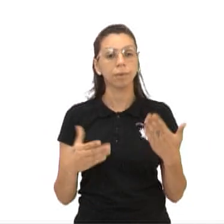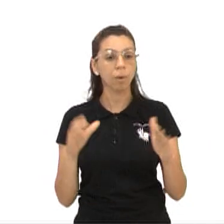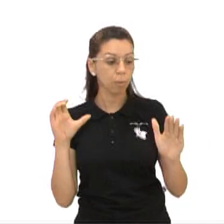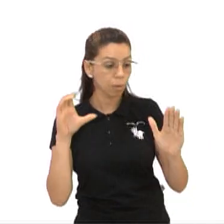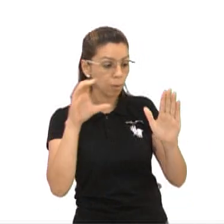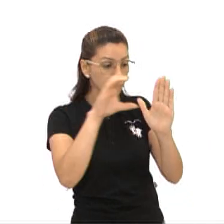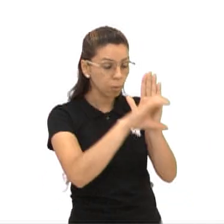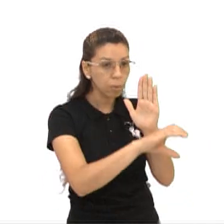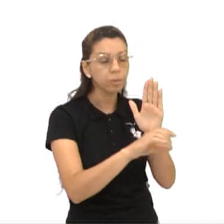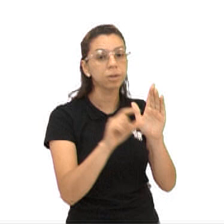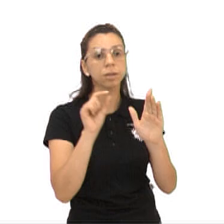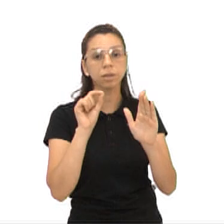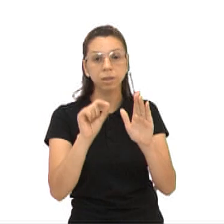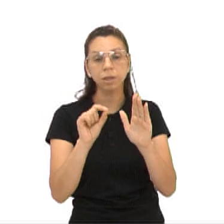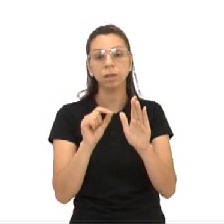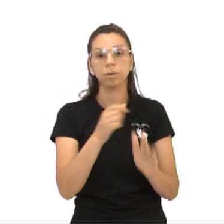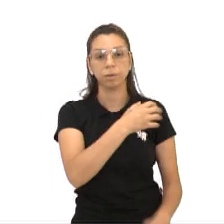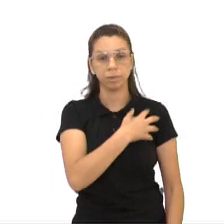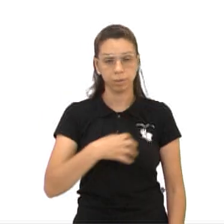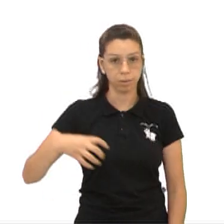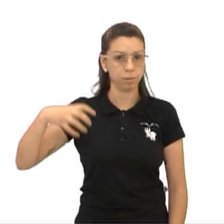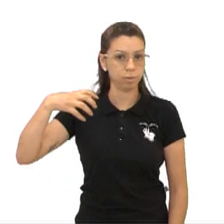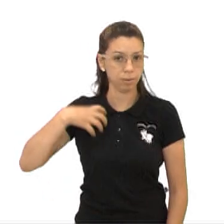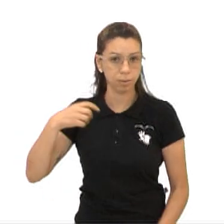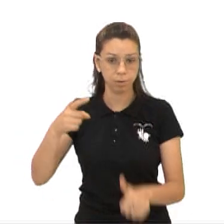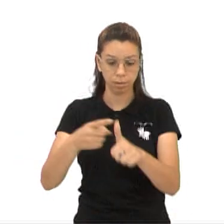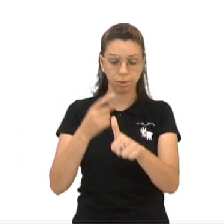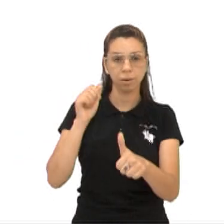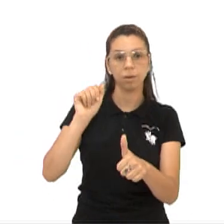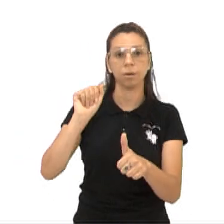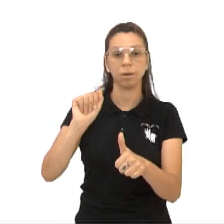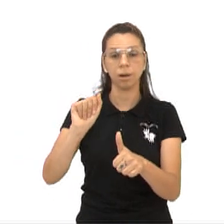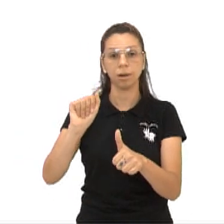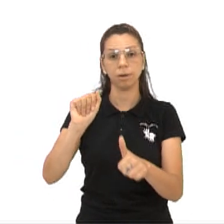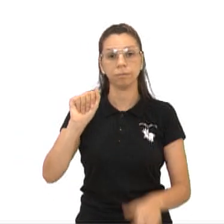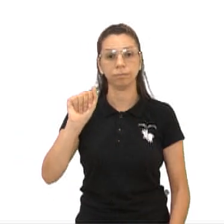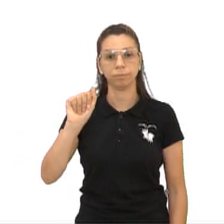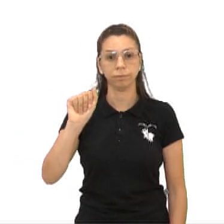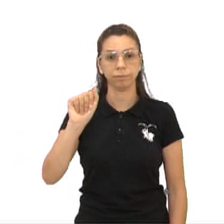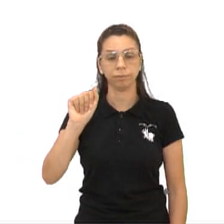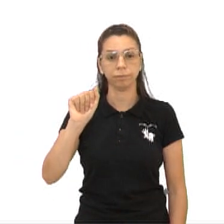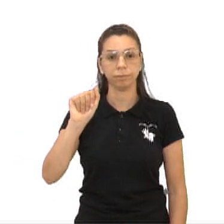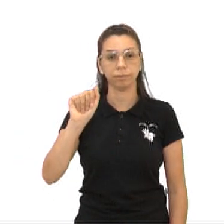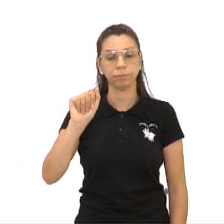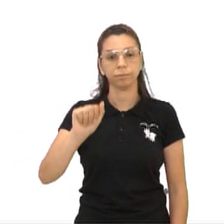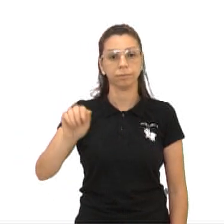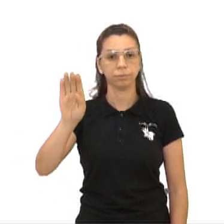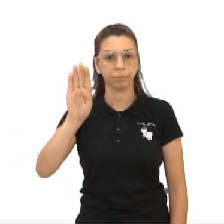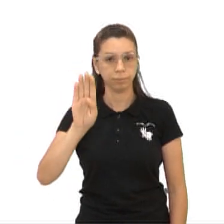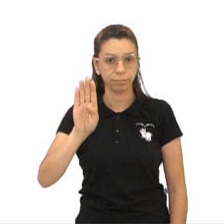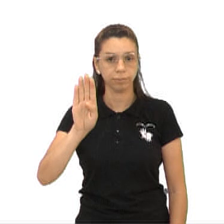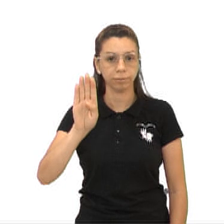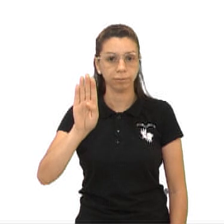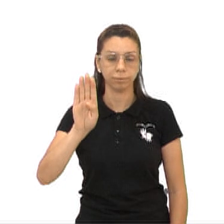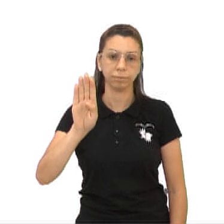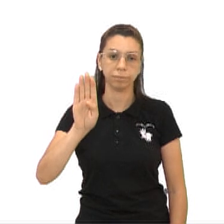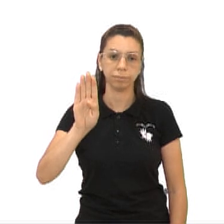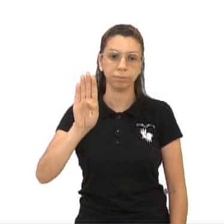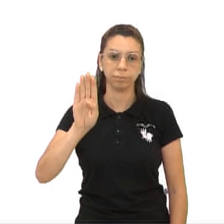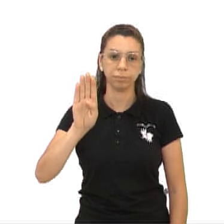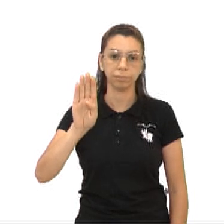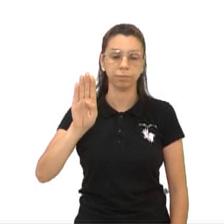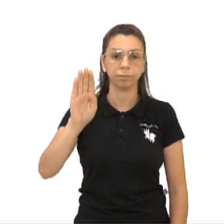definições de Aristóteles é, alternativa A, os fins justificam os meios. Alternativa B, o homem é um animal